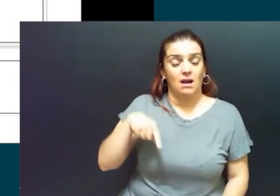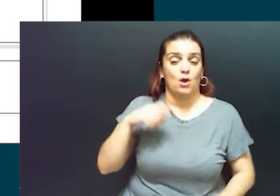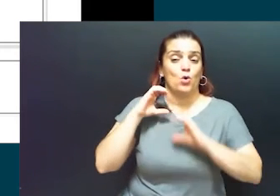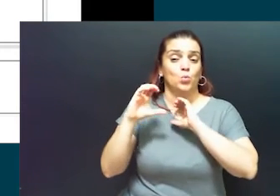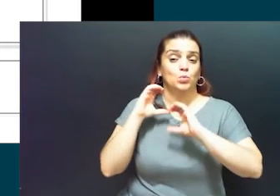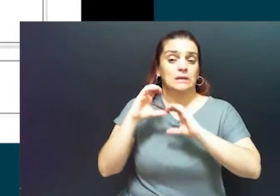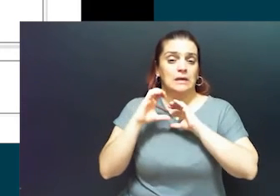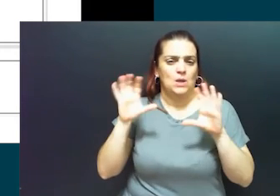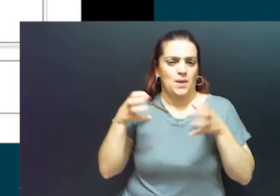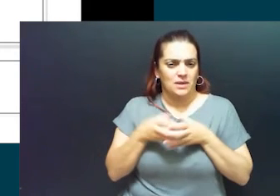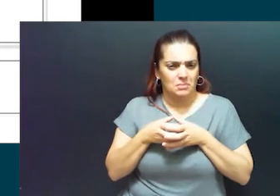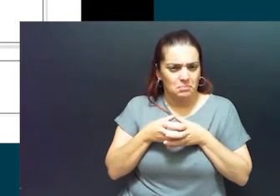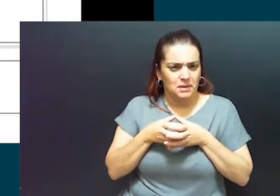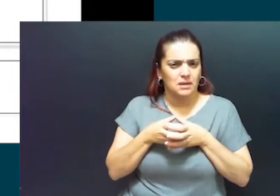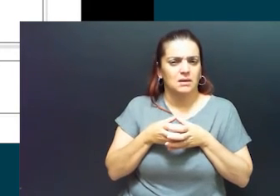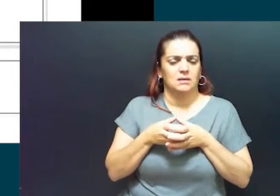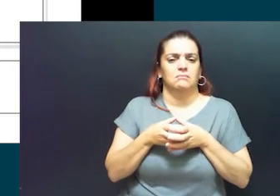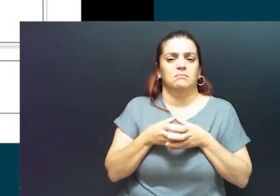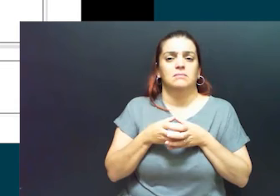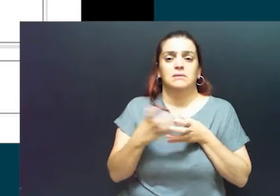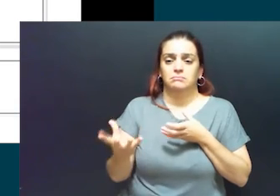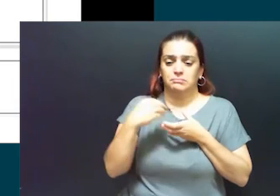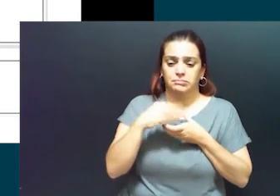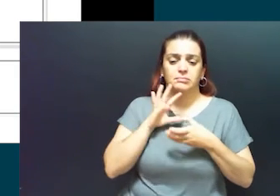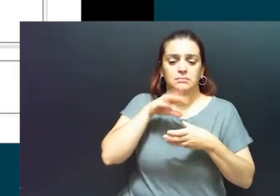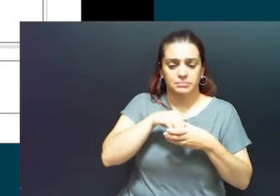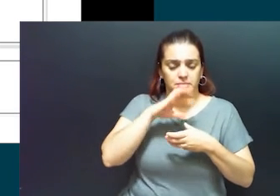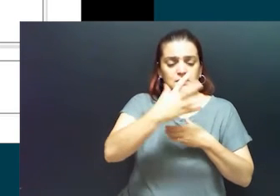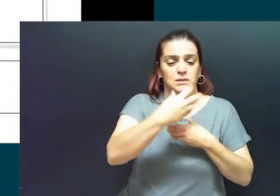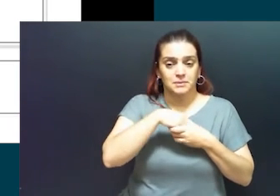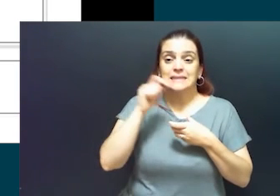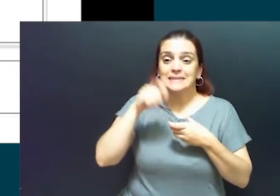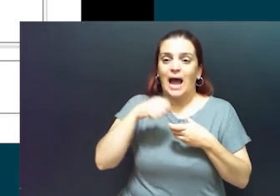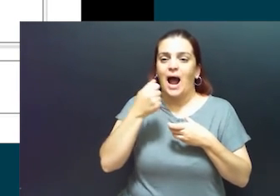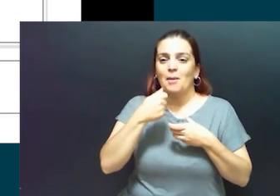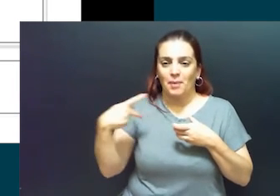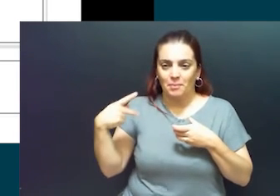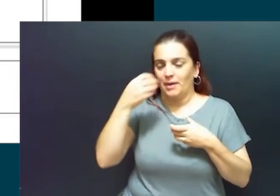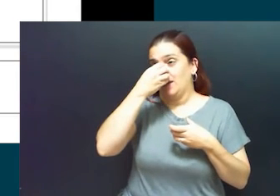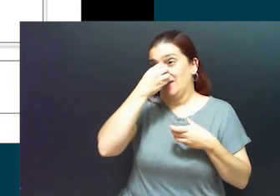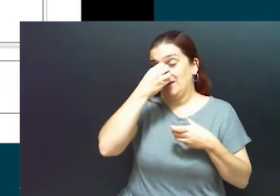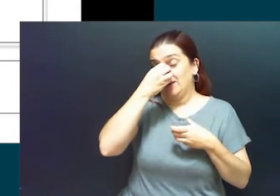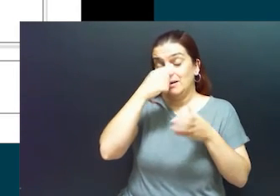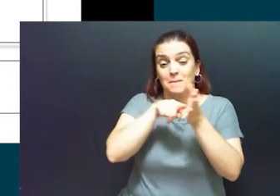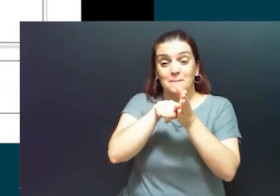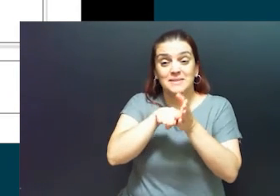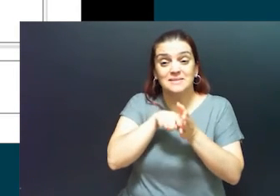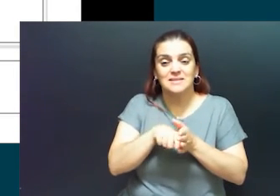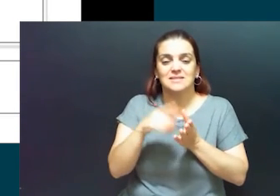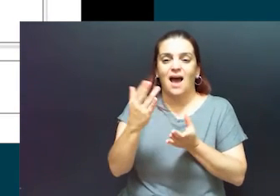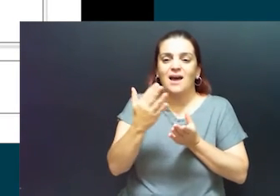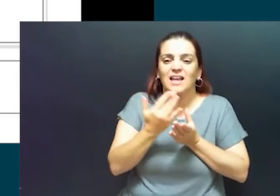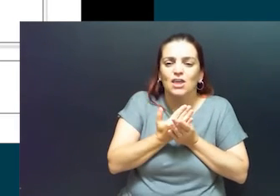equipe, né? O que ele é, que integra aplicativos perfeitamente e permite aos usuários pesquisar facilmente arquivos,